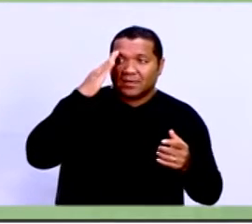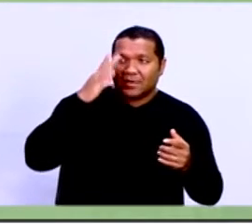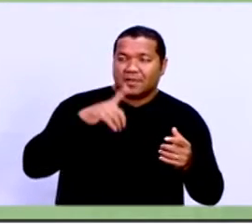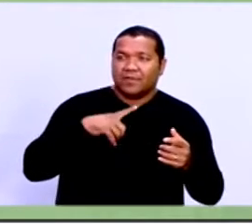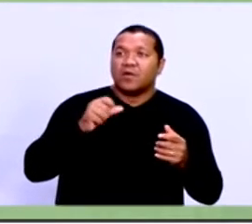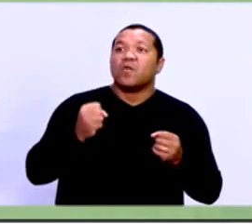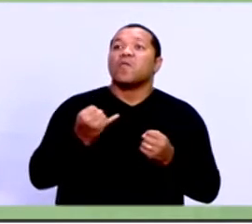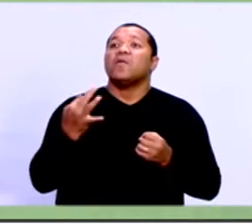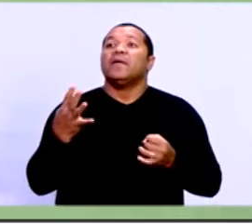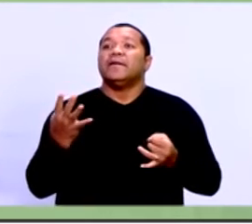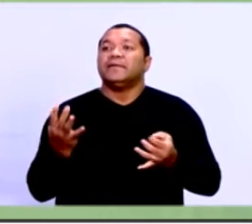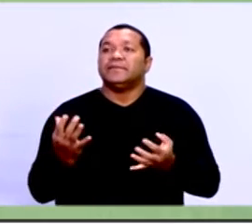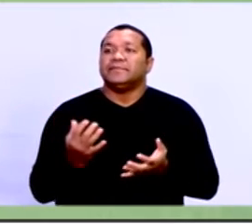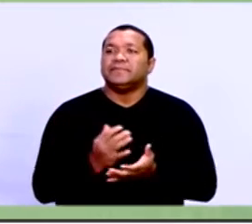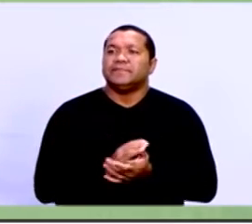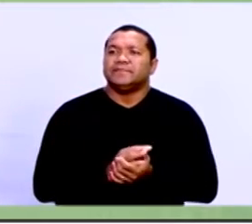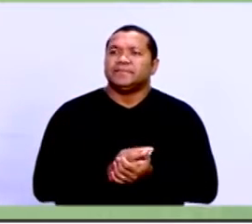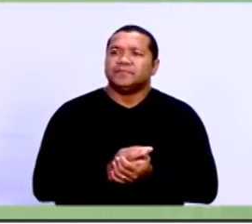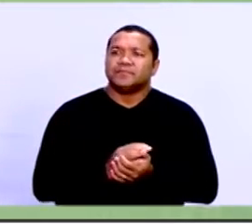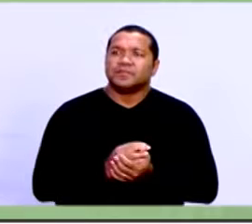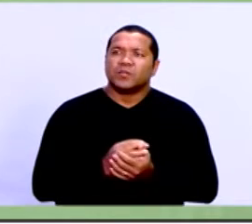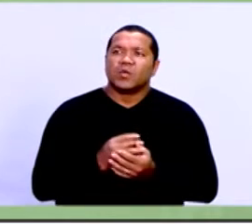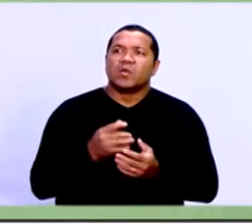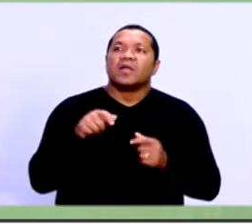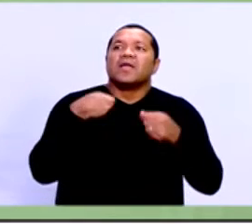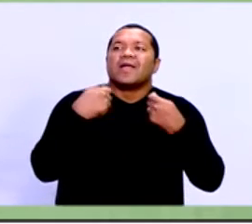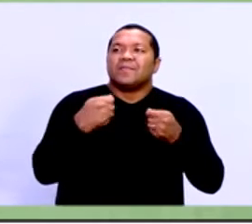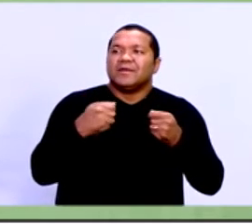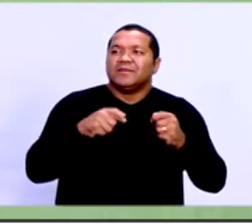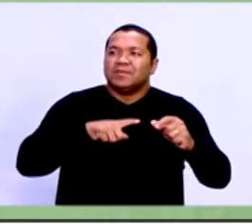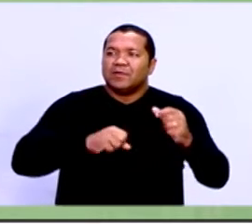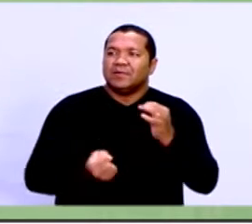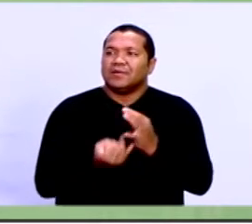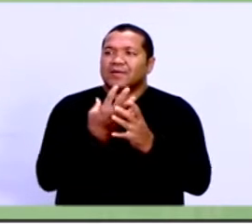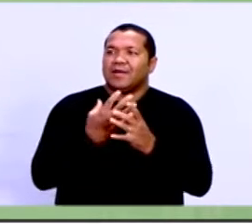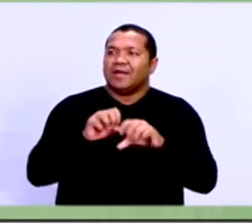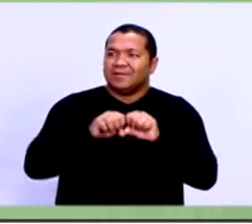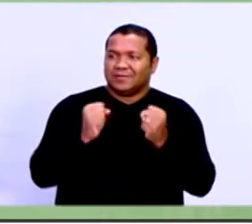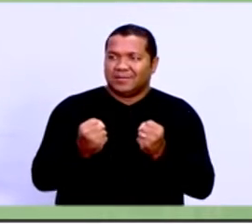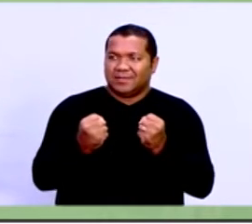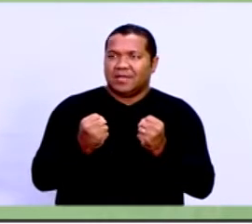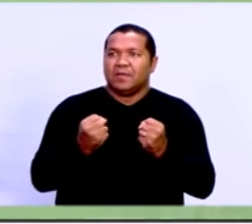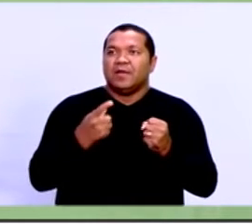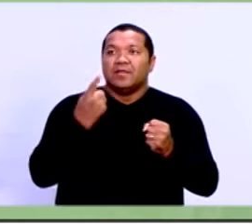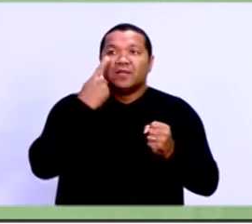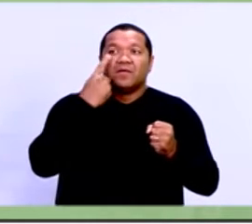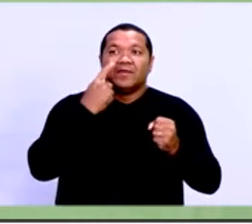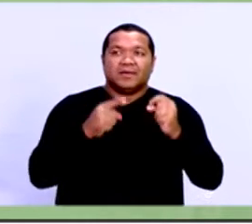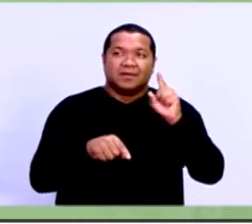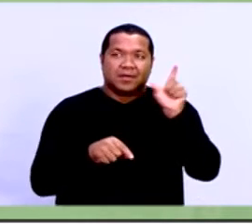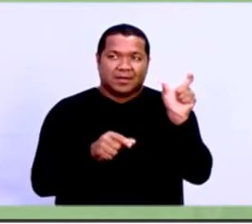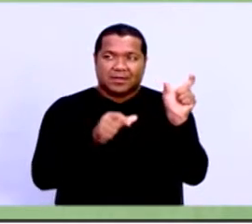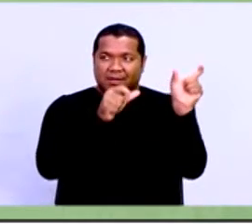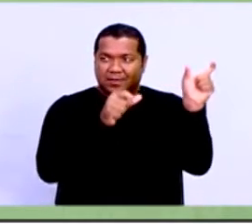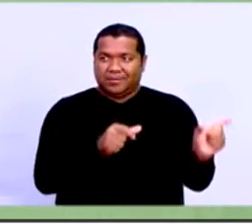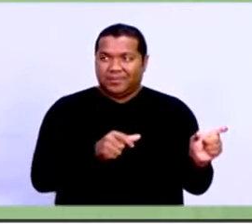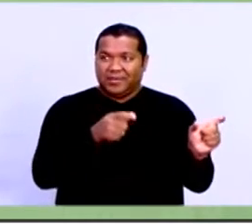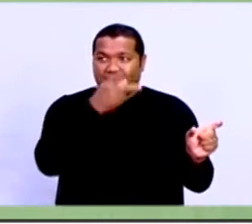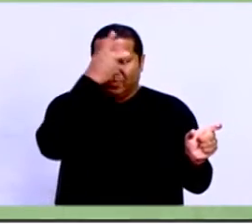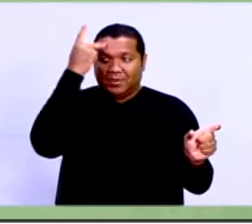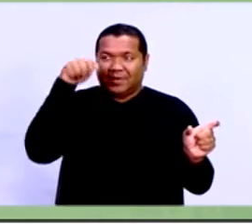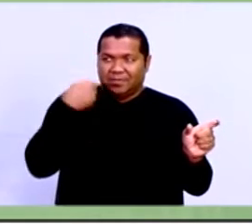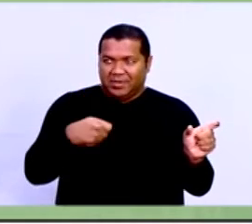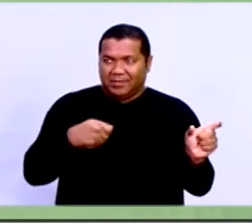os apart arquitetura de sistema aqui está o cliente ele vai chegar